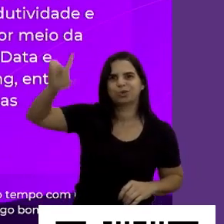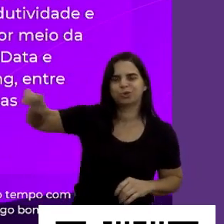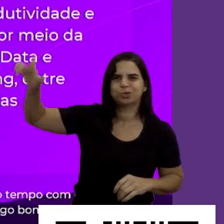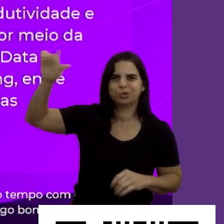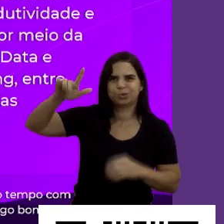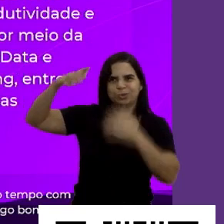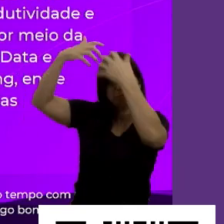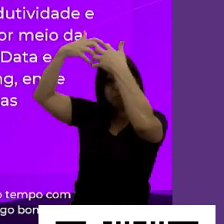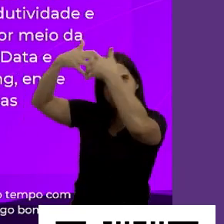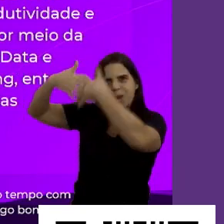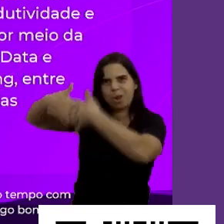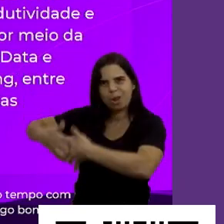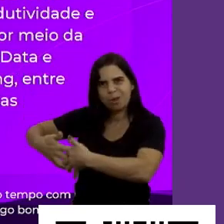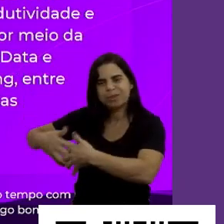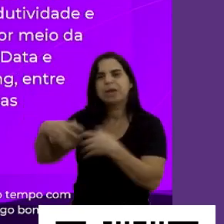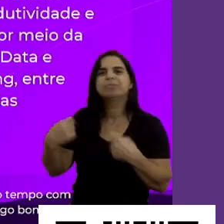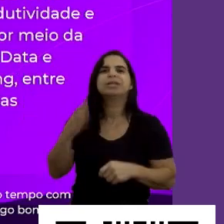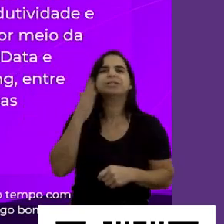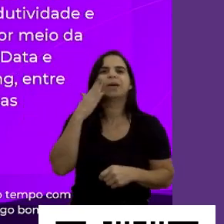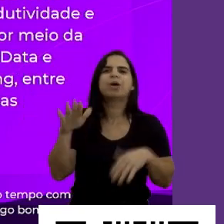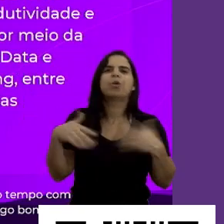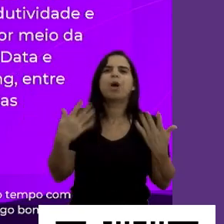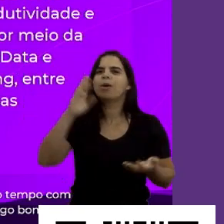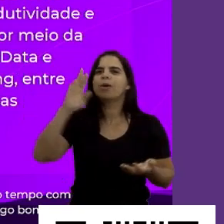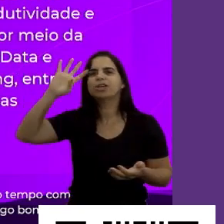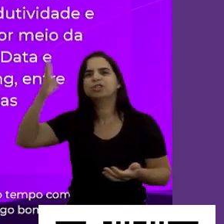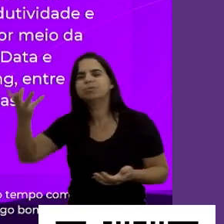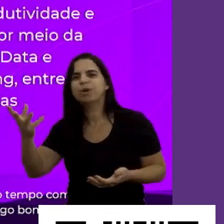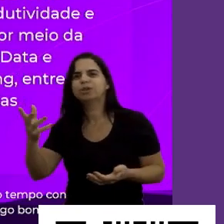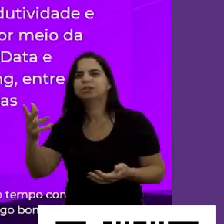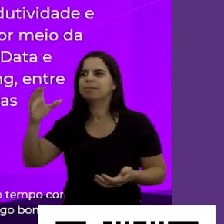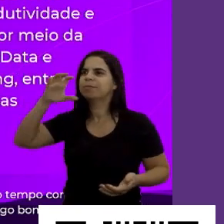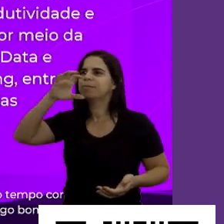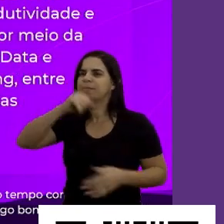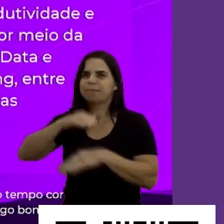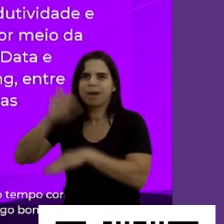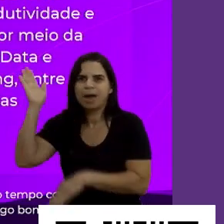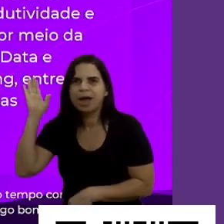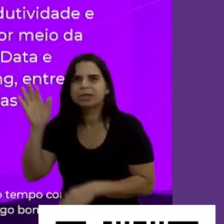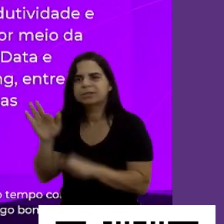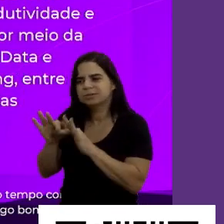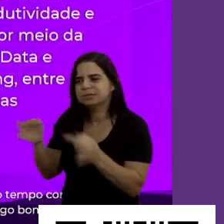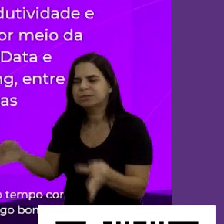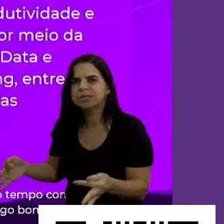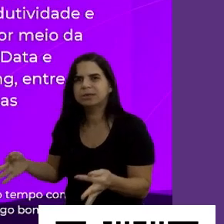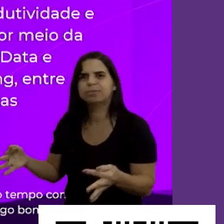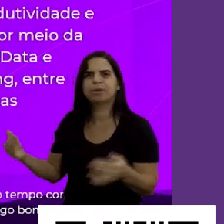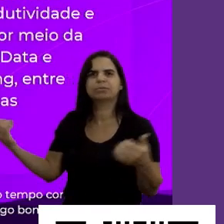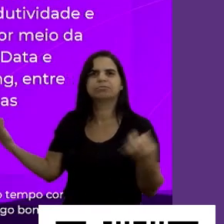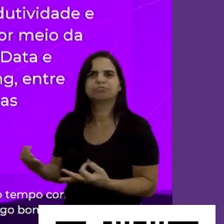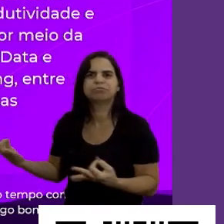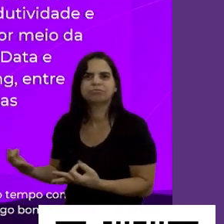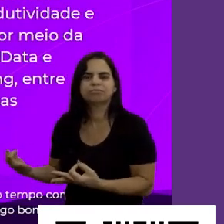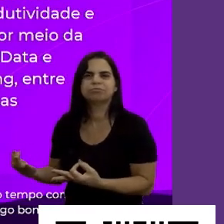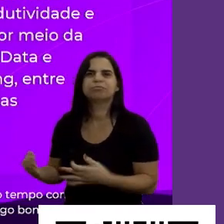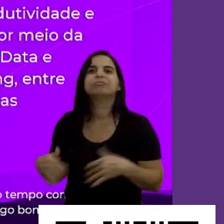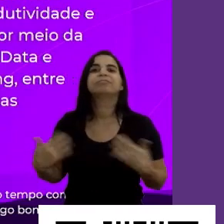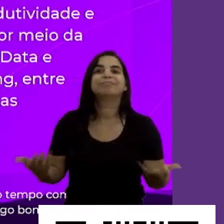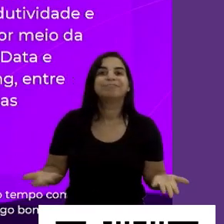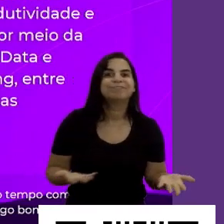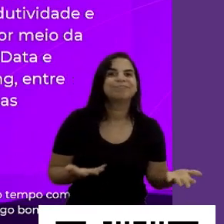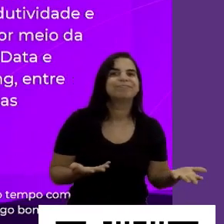que qual é a solução mais ágil mais simples e mais eficaz Então a partir disso que a gente tem